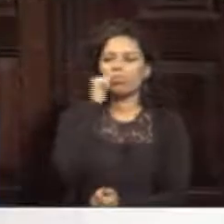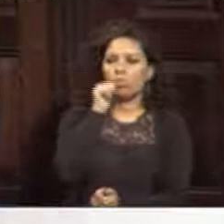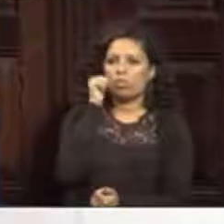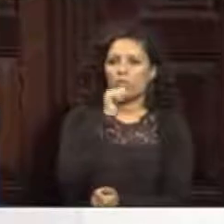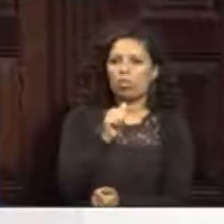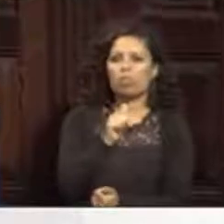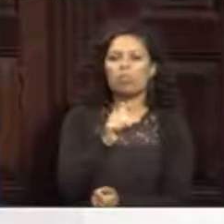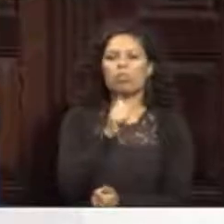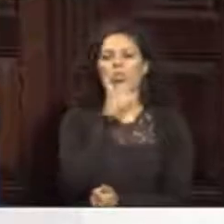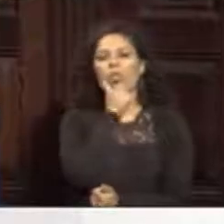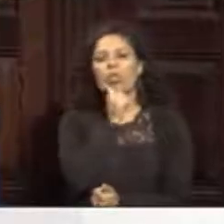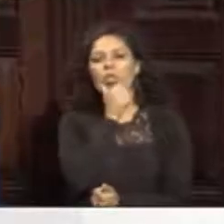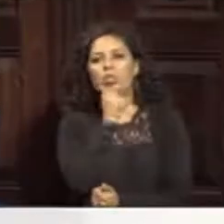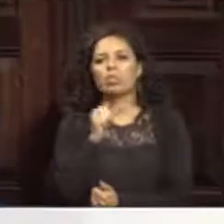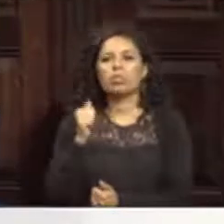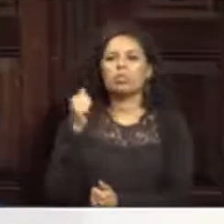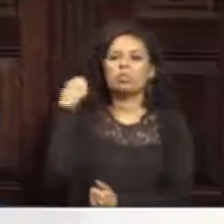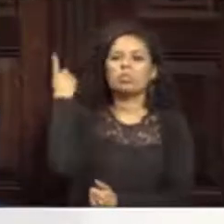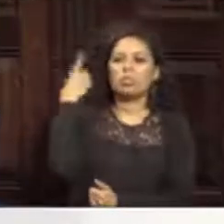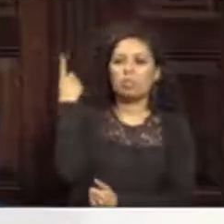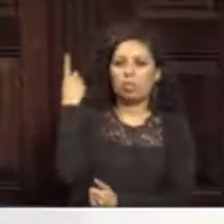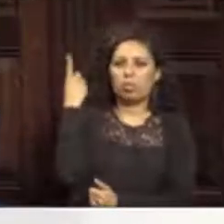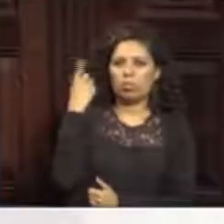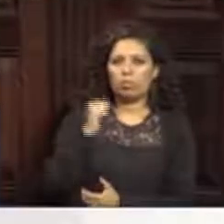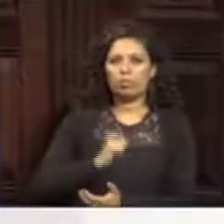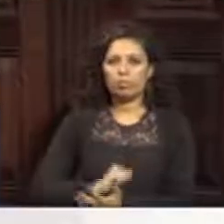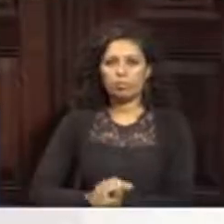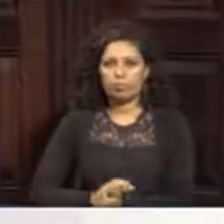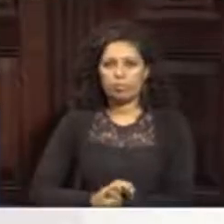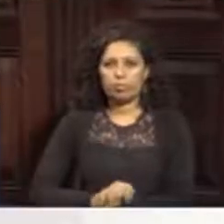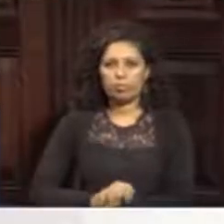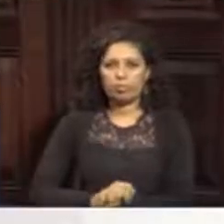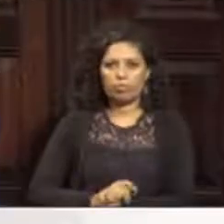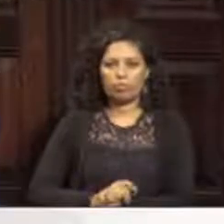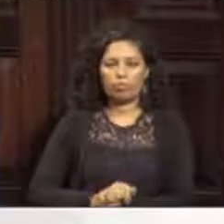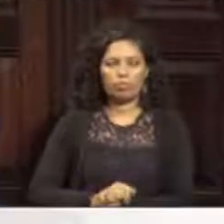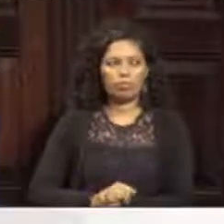senhoras e senhores deputados,